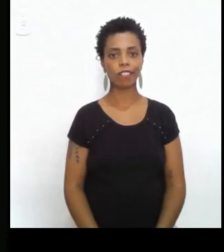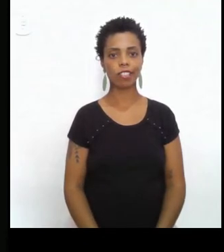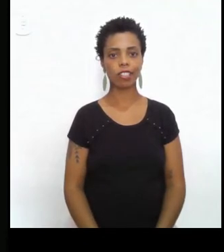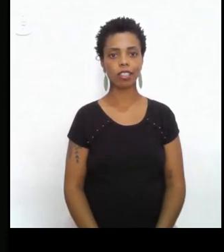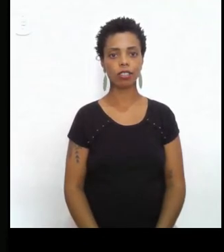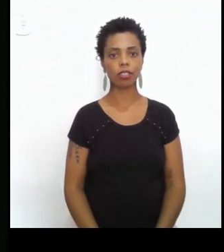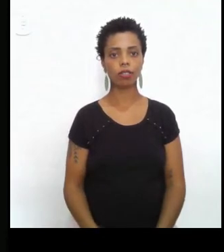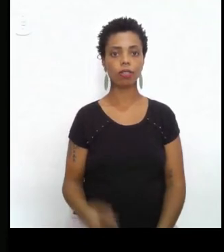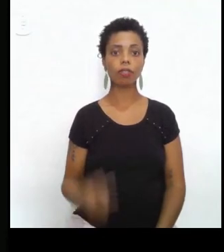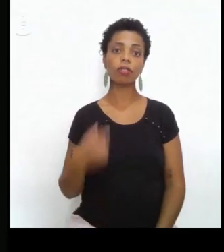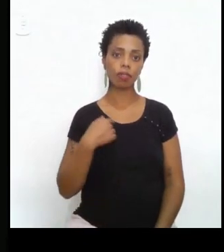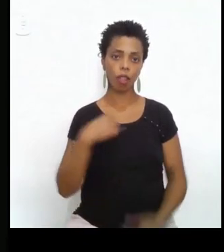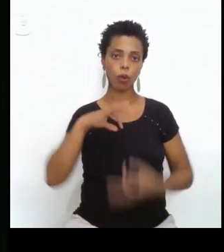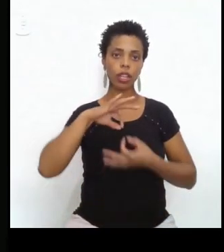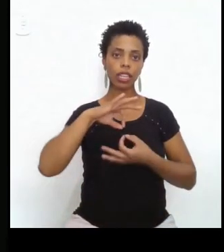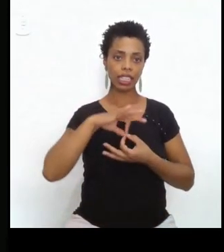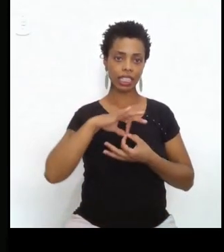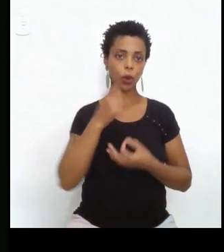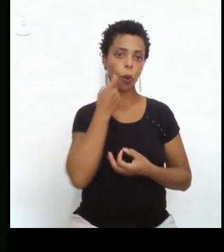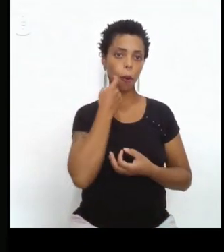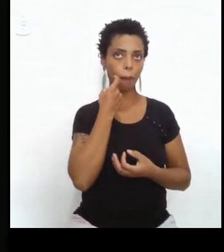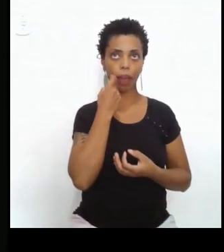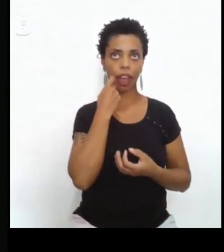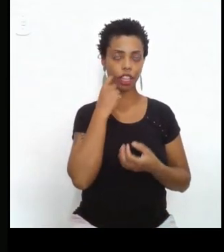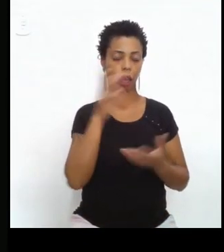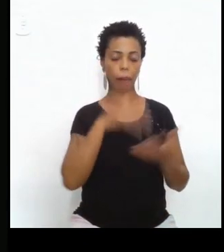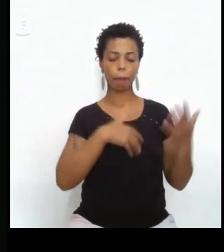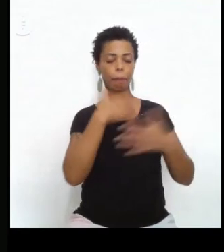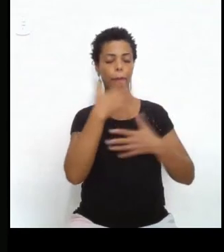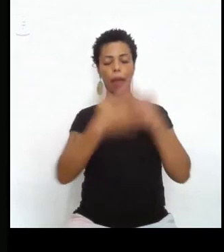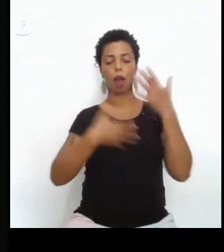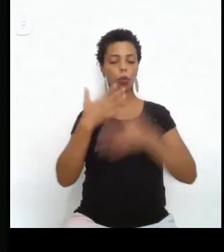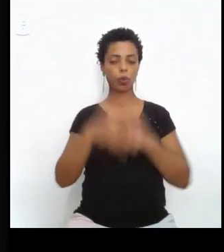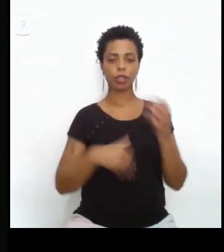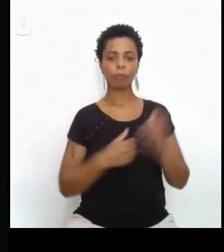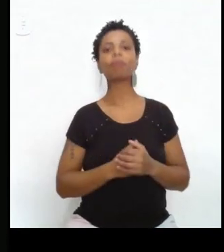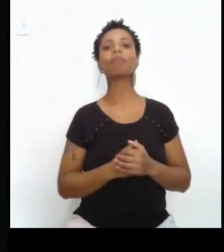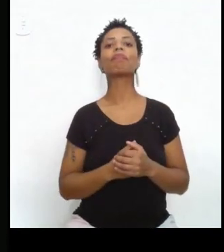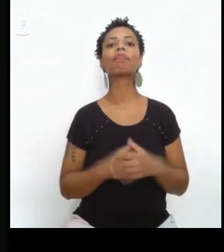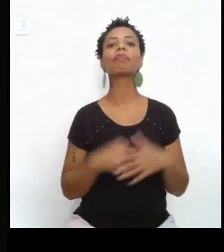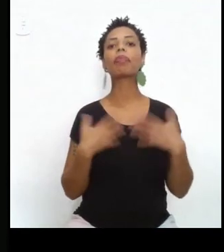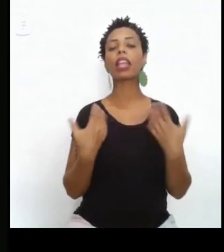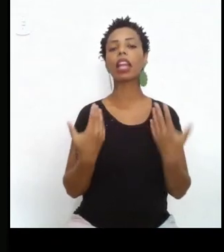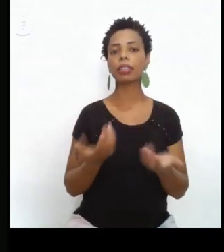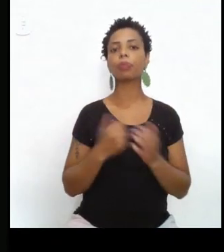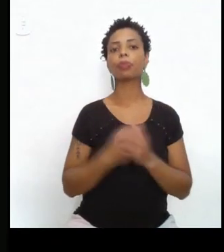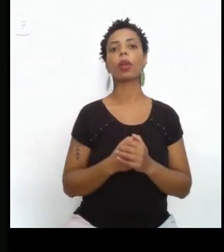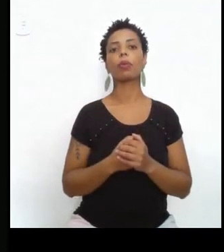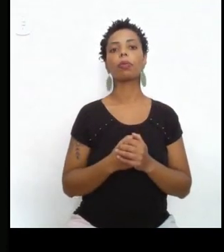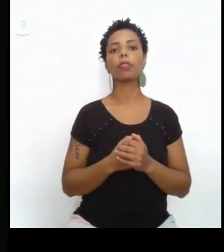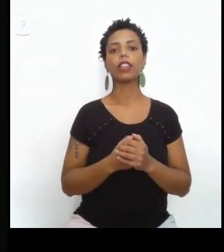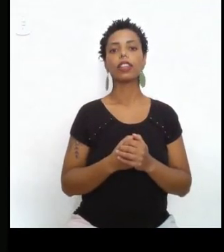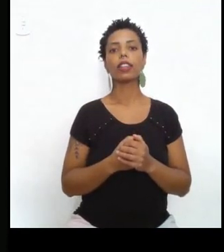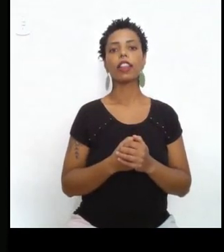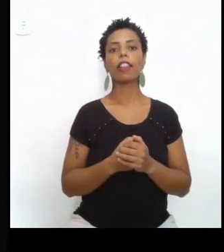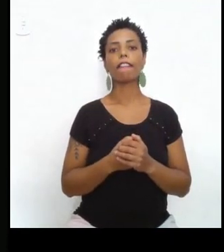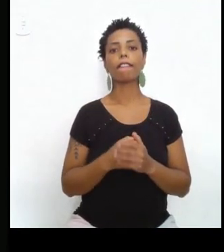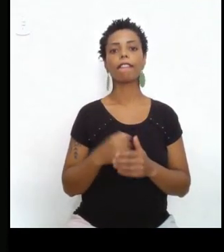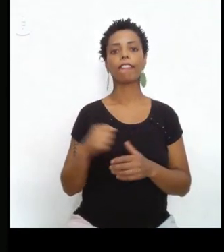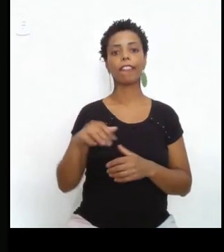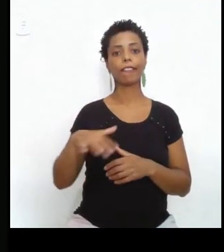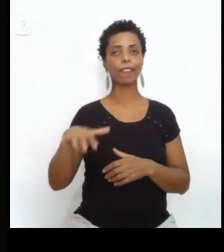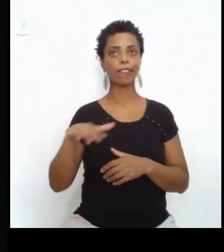distrato é bom o o espaço do Museu da minha